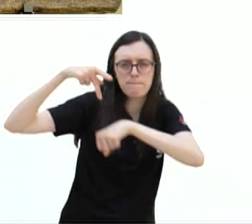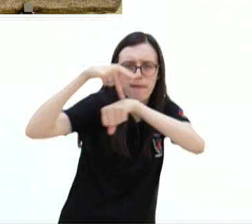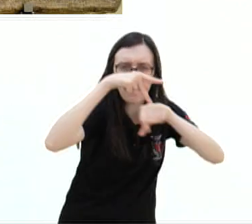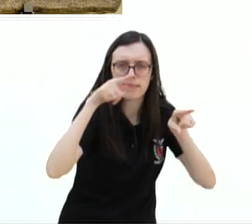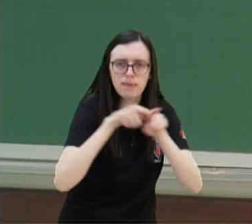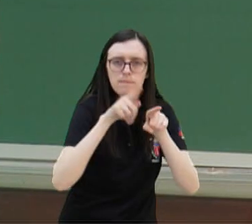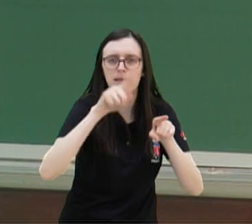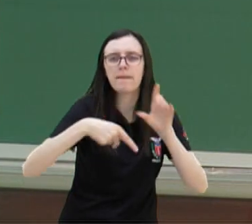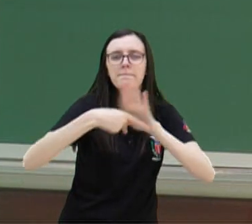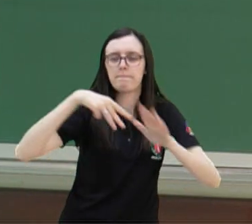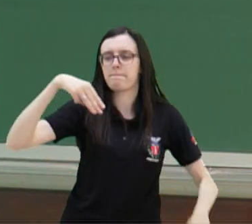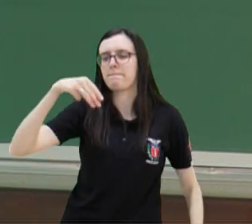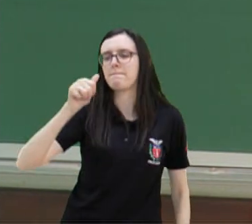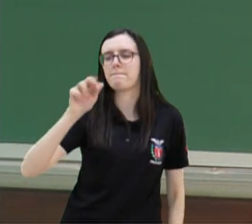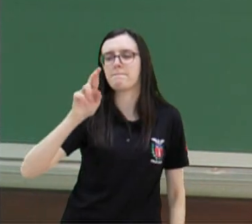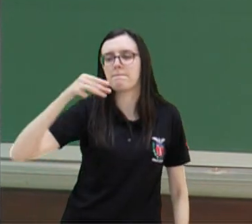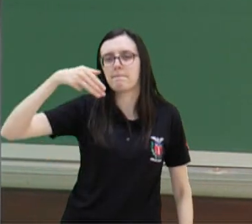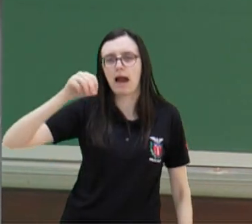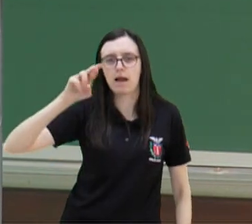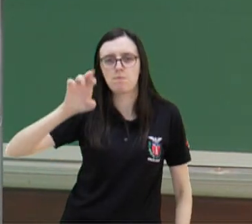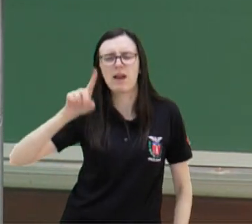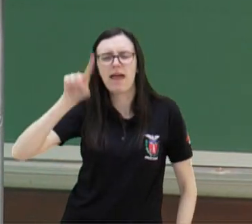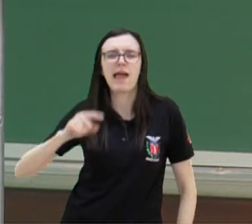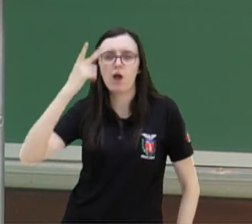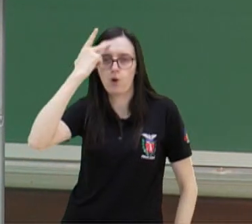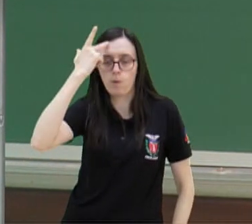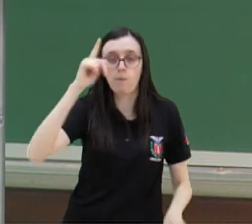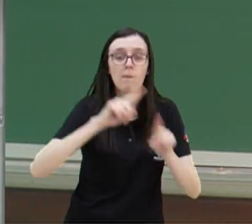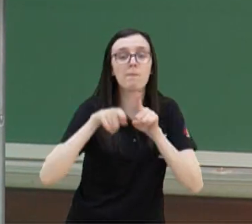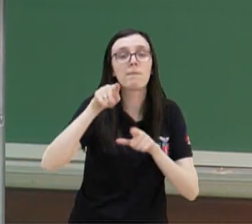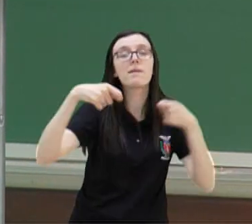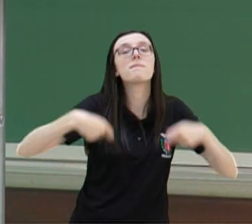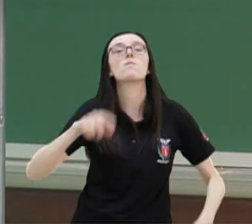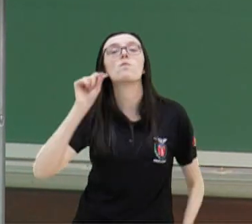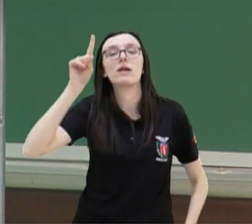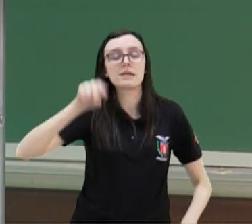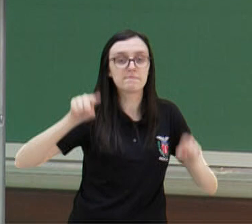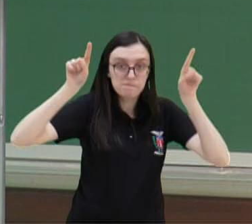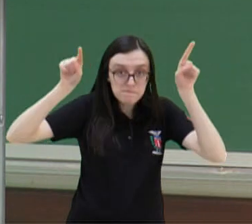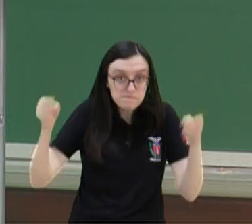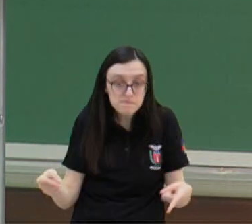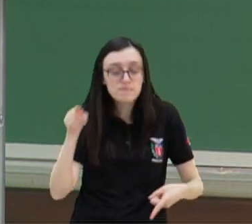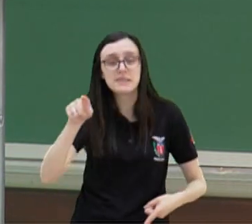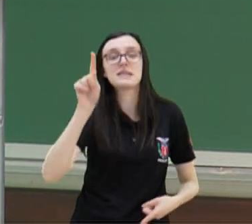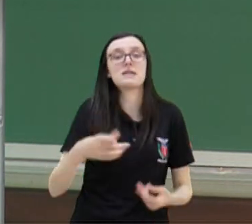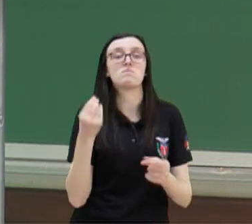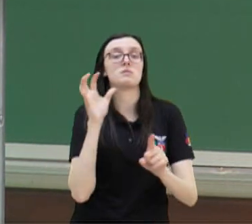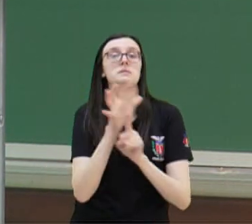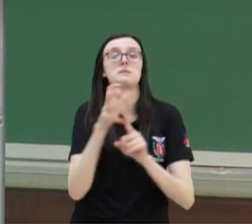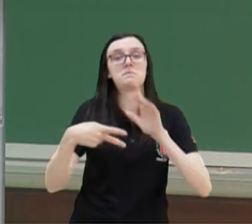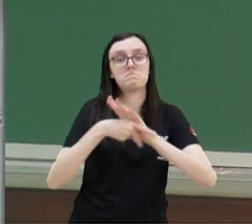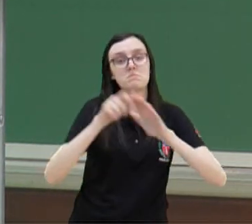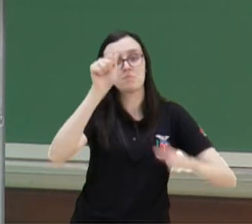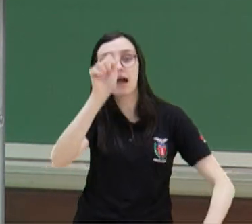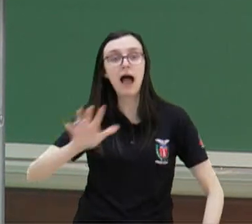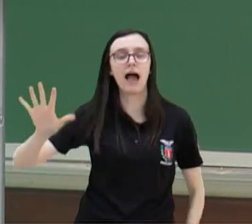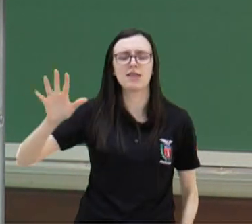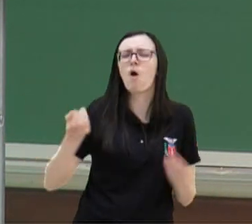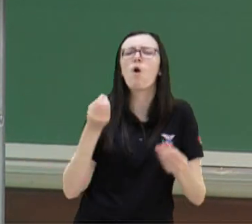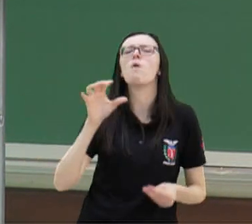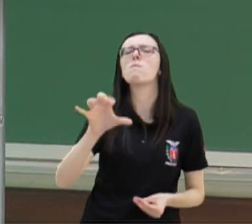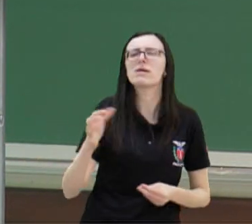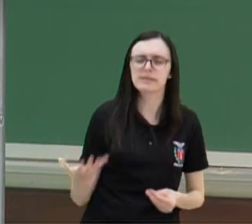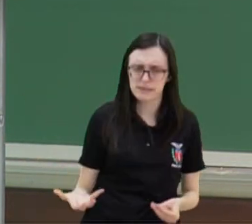também, como o mármore, que é muito comum nessa região. Mas isso eu tenho que colocar um parênteses. Isso foi muita influência asiática. Como assim